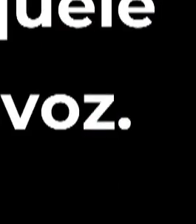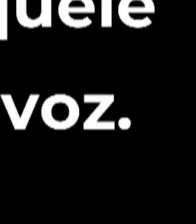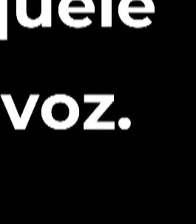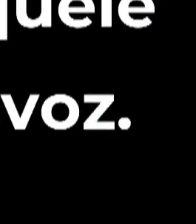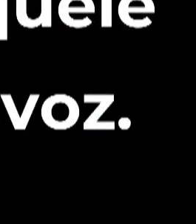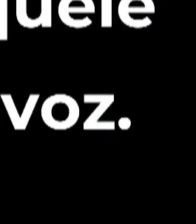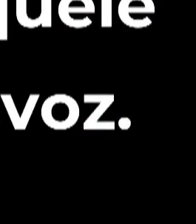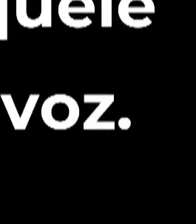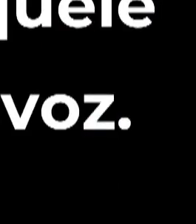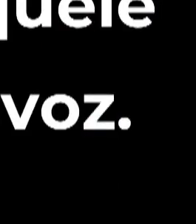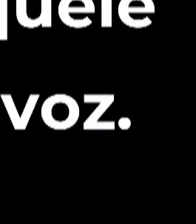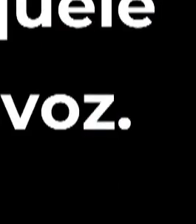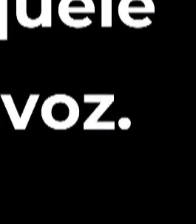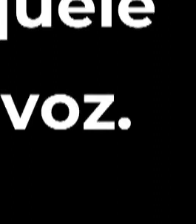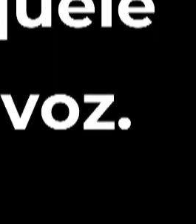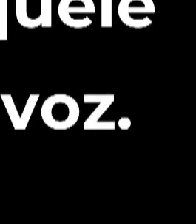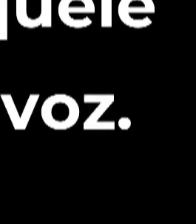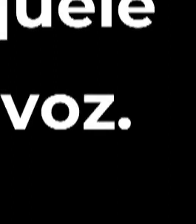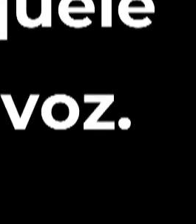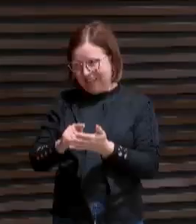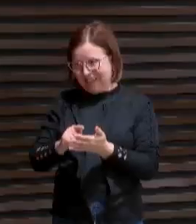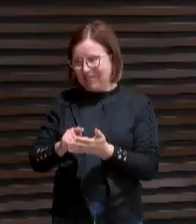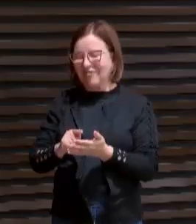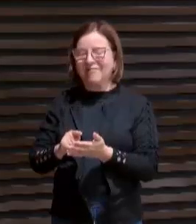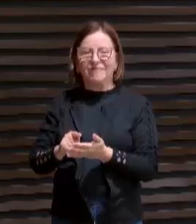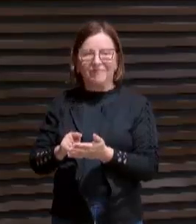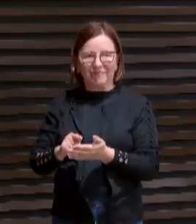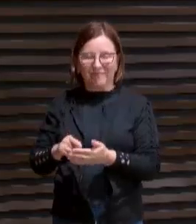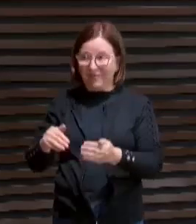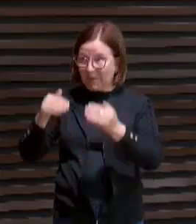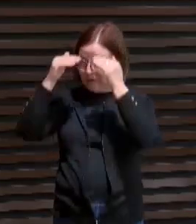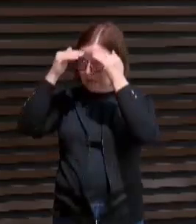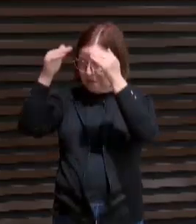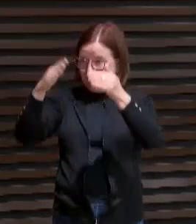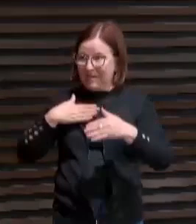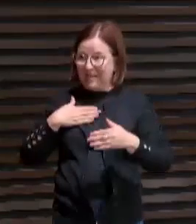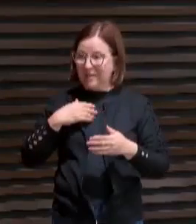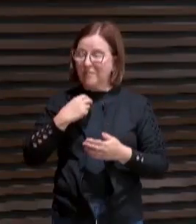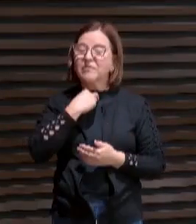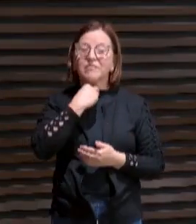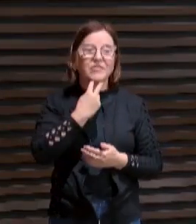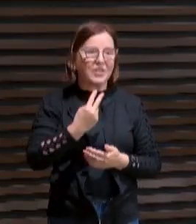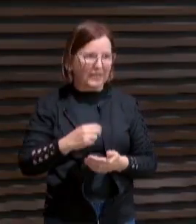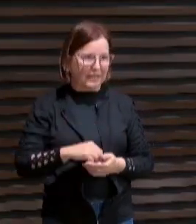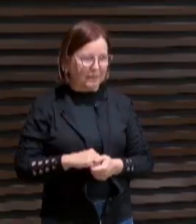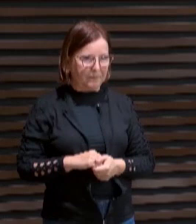aquele que é da verdade ouve a minha voz. Domingo passado nós vimos isto aqui, uma coisa muito